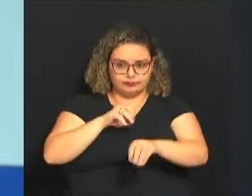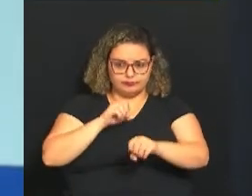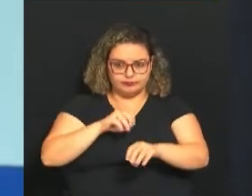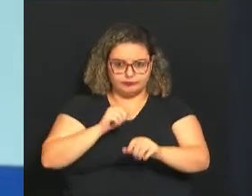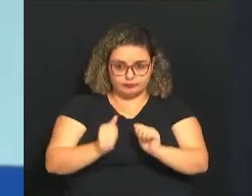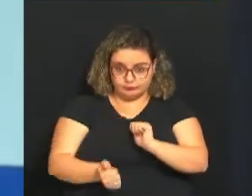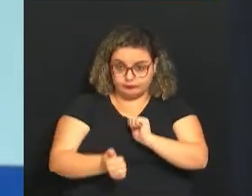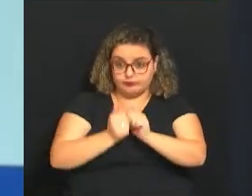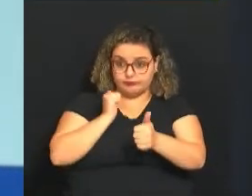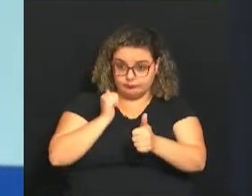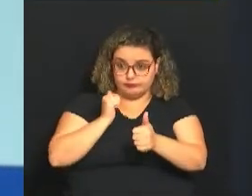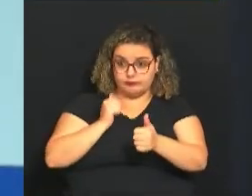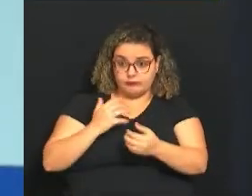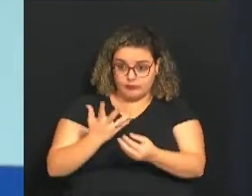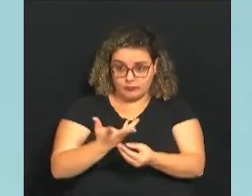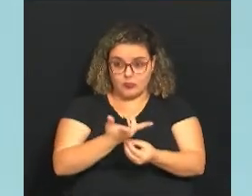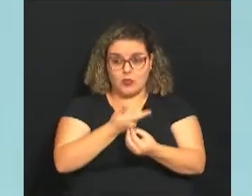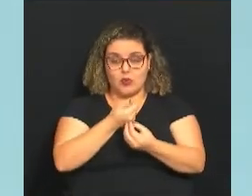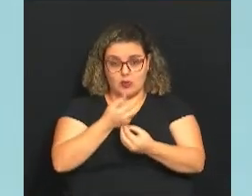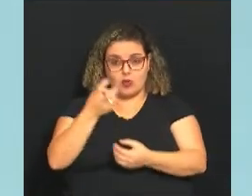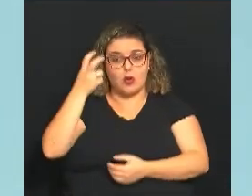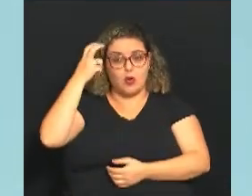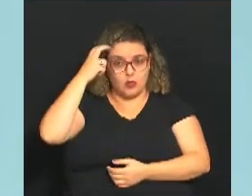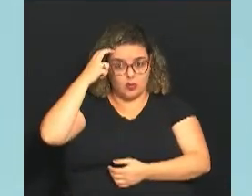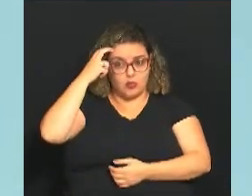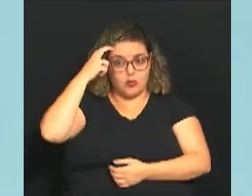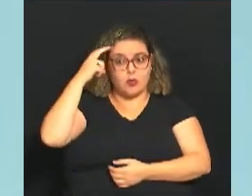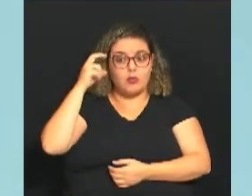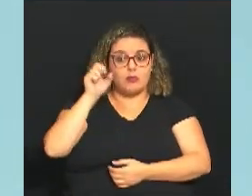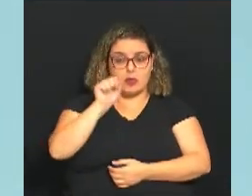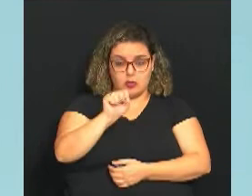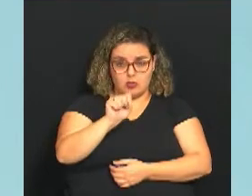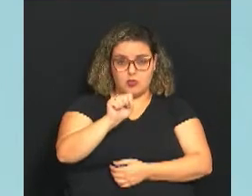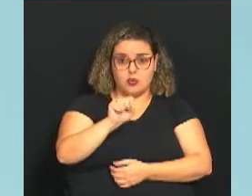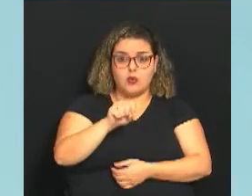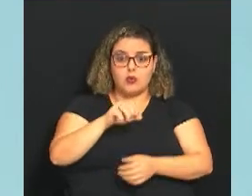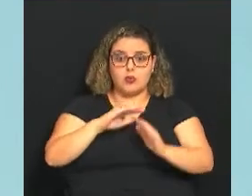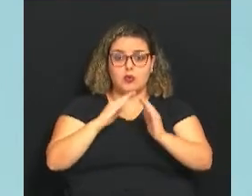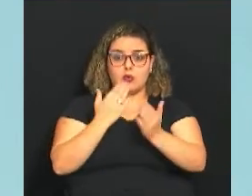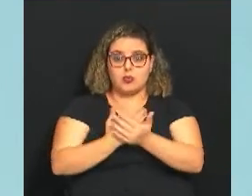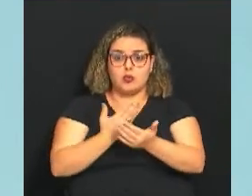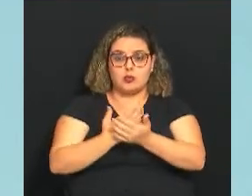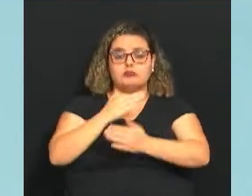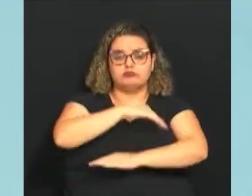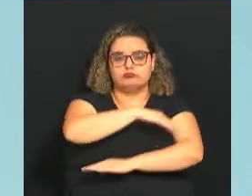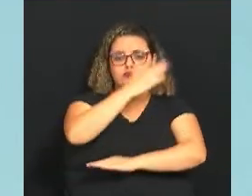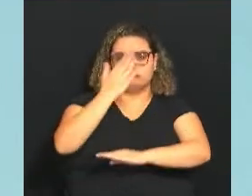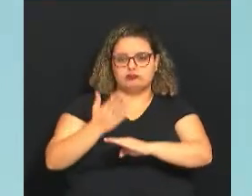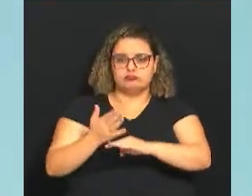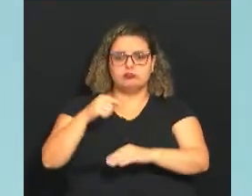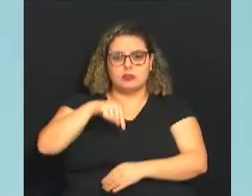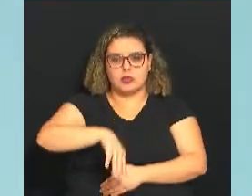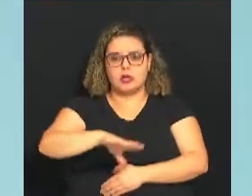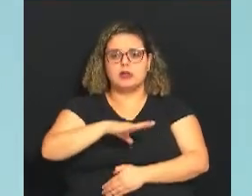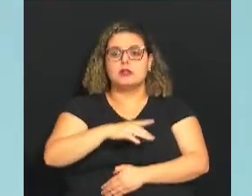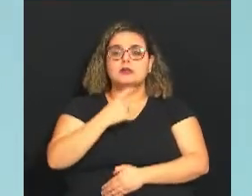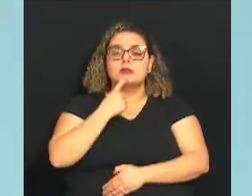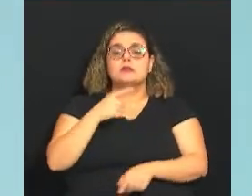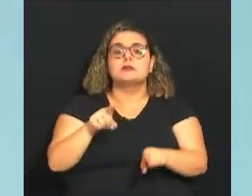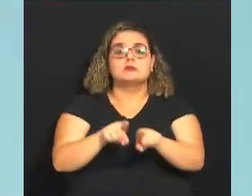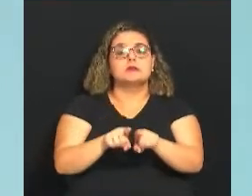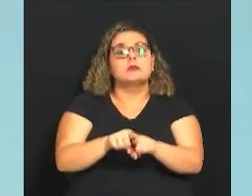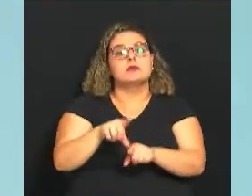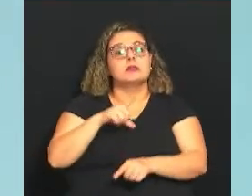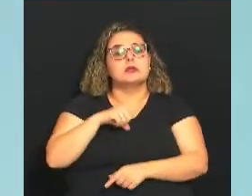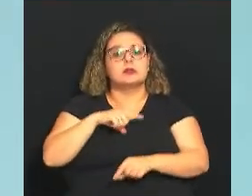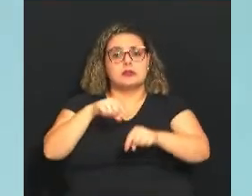esportivas, artísticas e culturais para 8 escolas de educação integral do município. O local também vai contar com